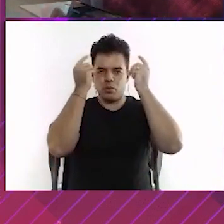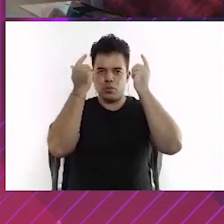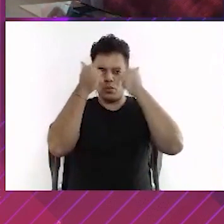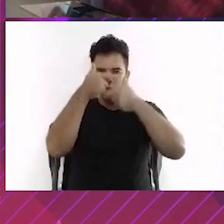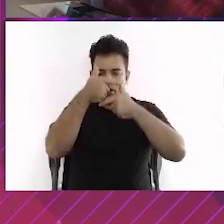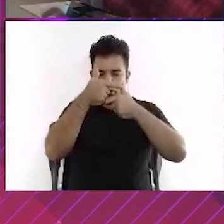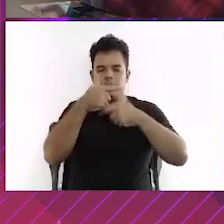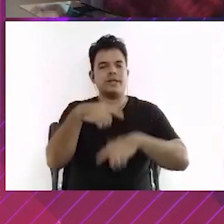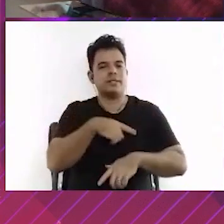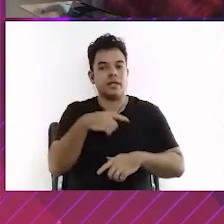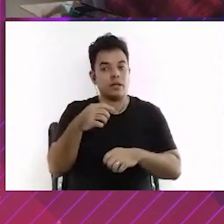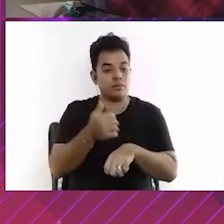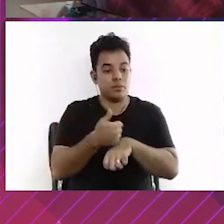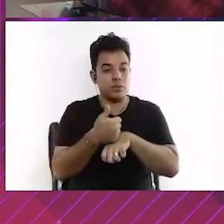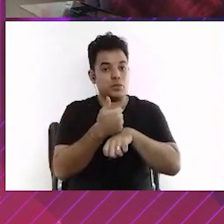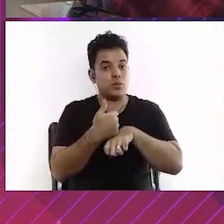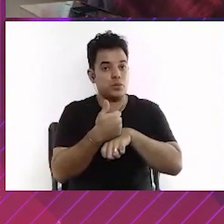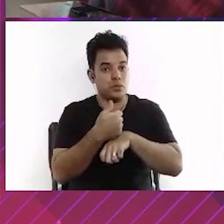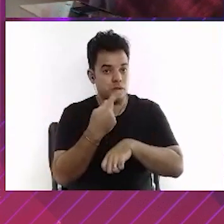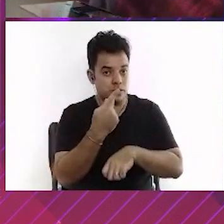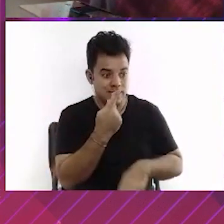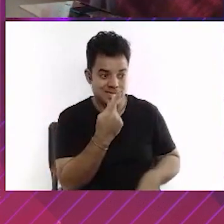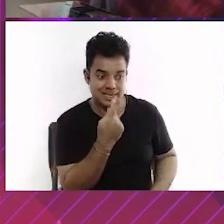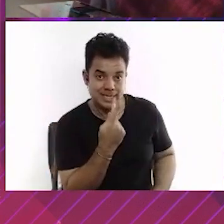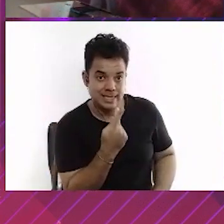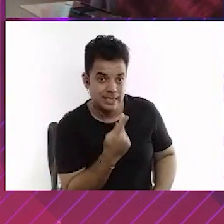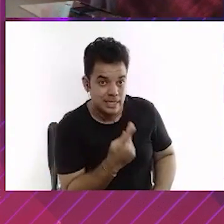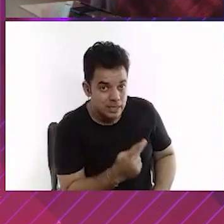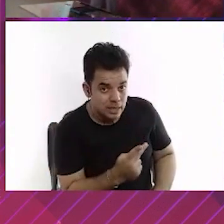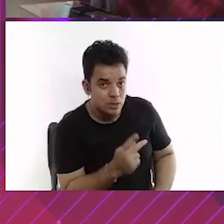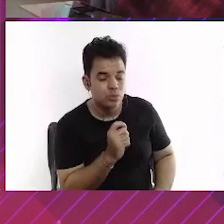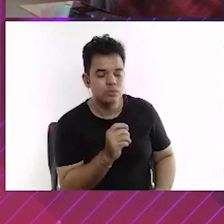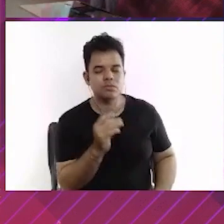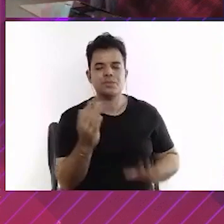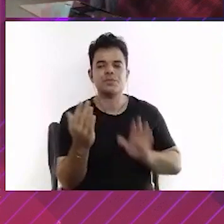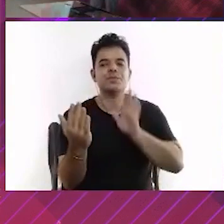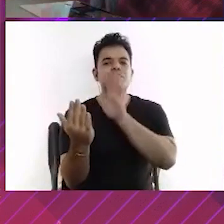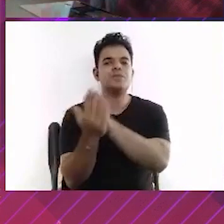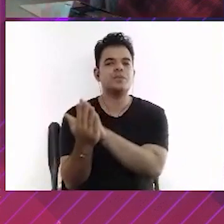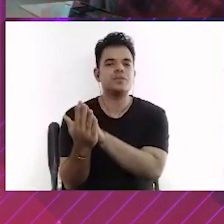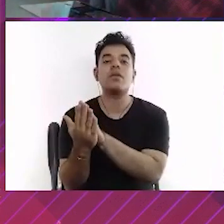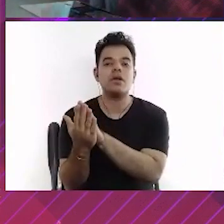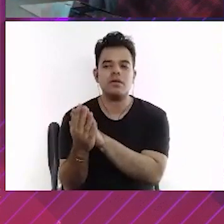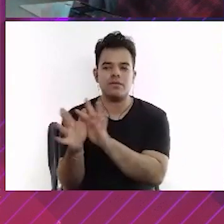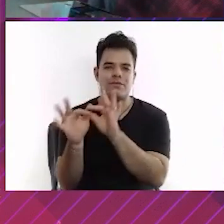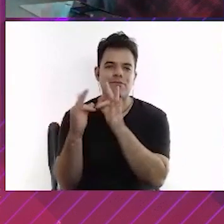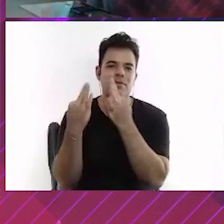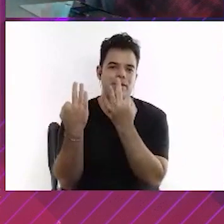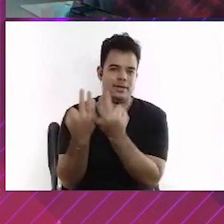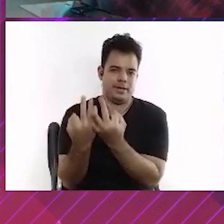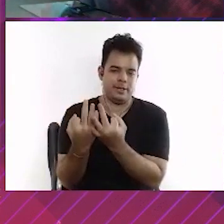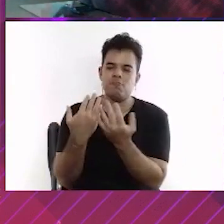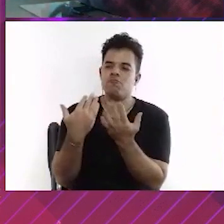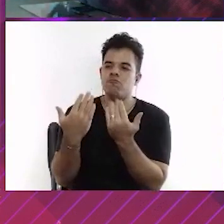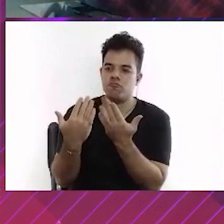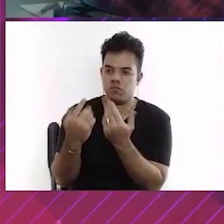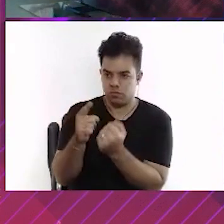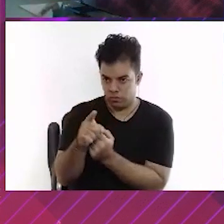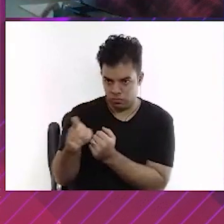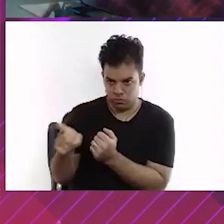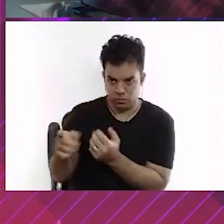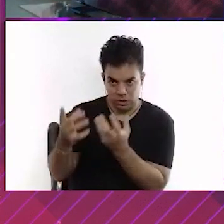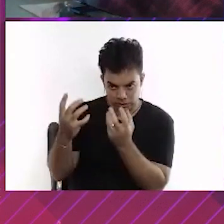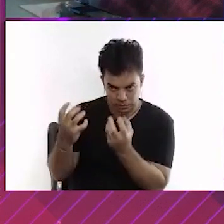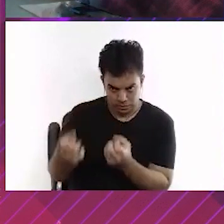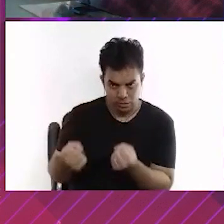esses profissionais de saúde, eles consultam os familiares daquele paciente falecido, para saber se os familiares eles autorizam